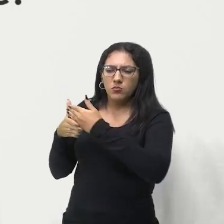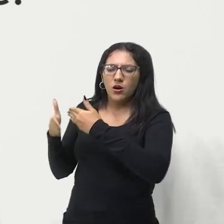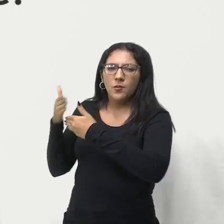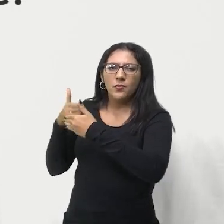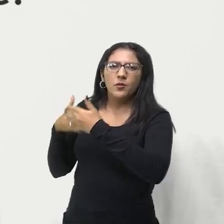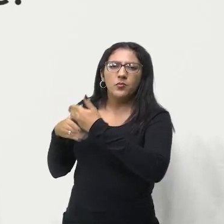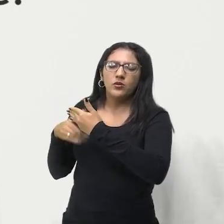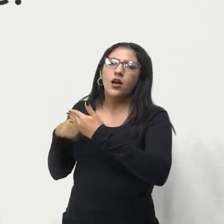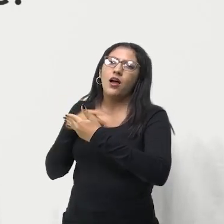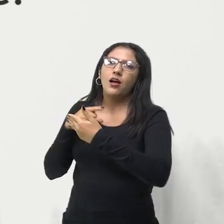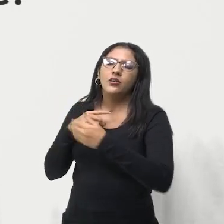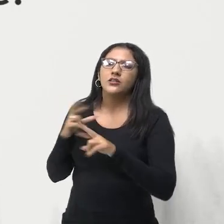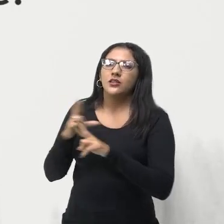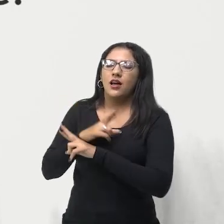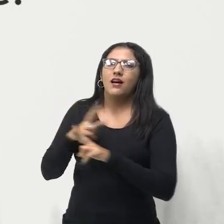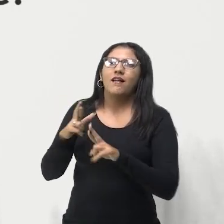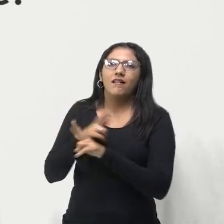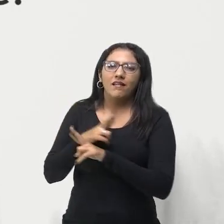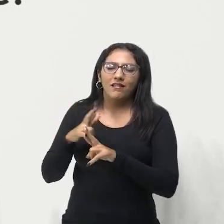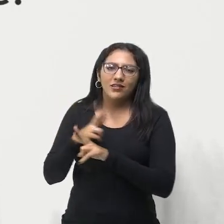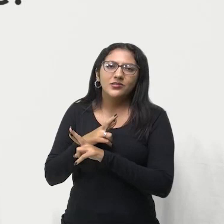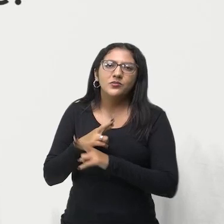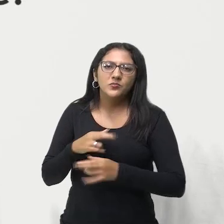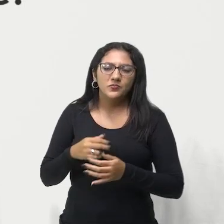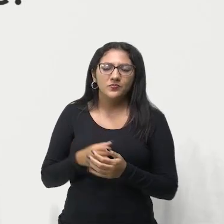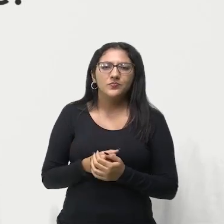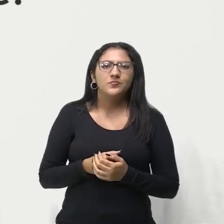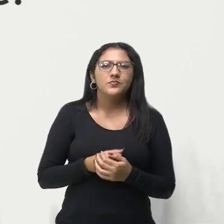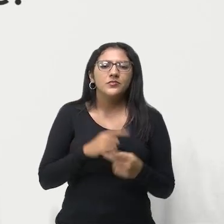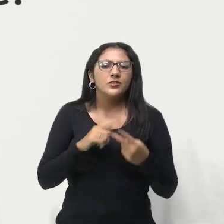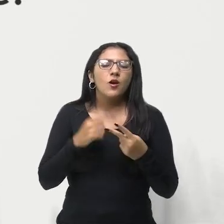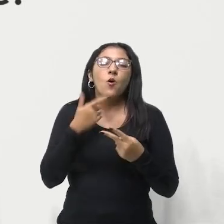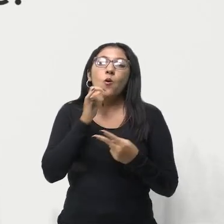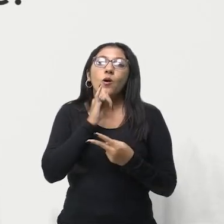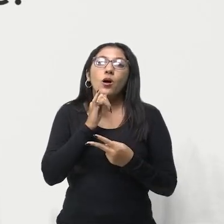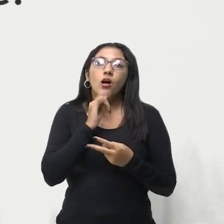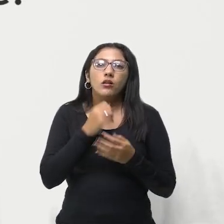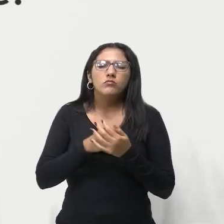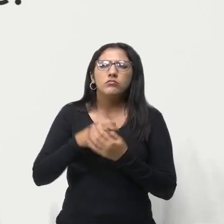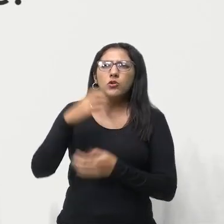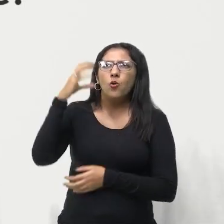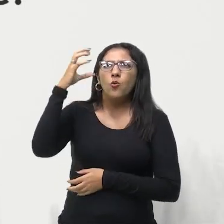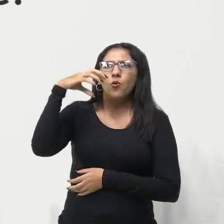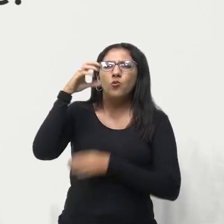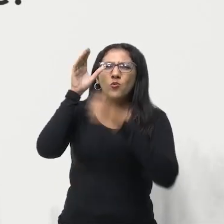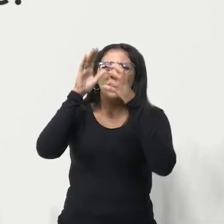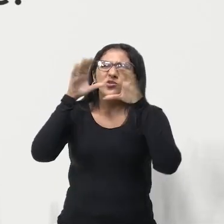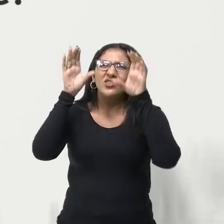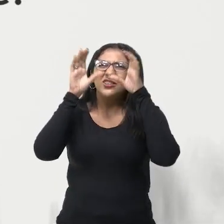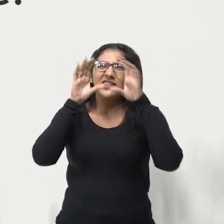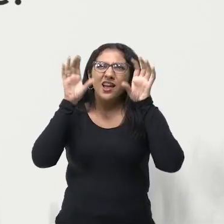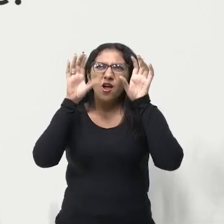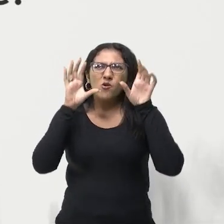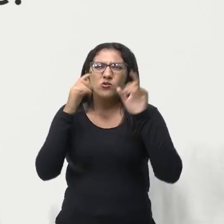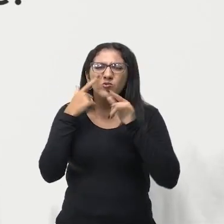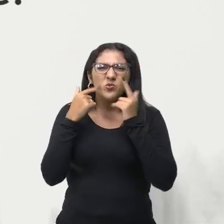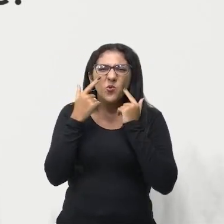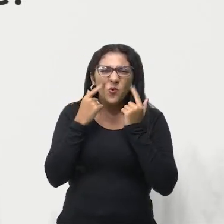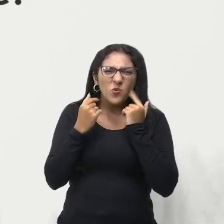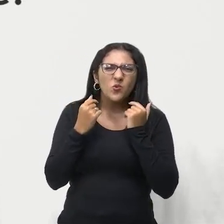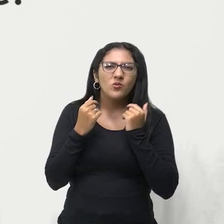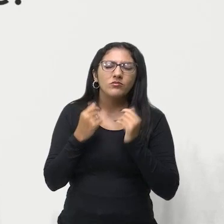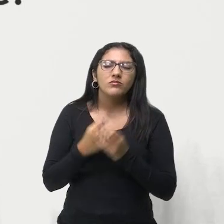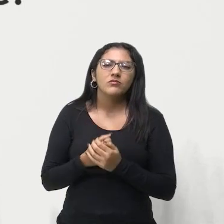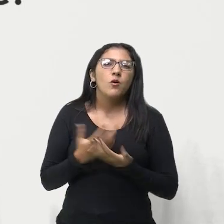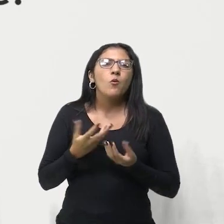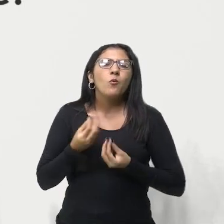objeto. Então, aqui eu tenho a personificação ou prosopopeia. Outro exemplo aqui, o céu chorou.